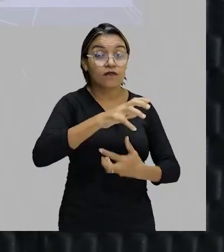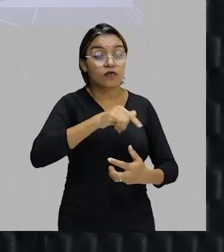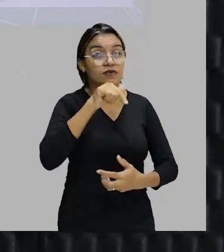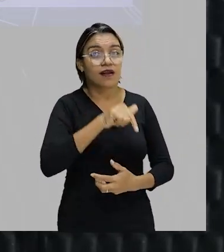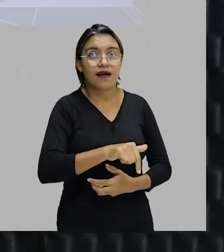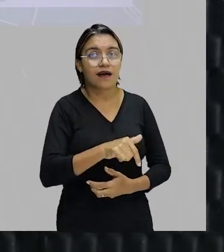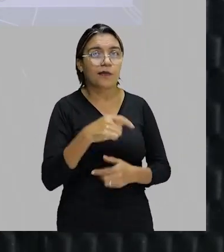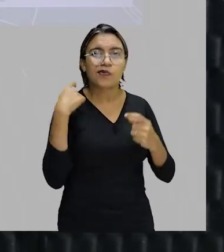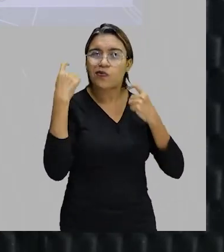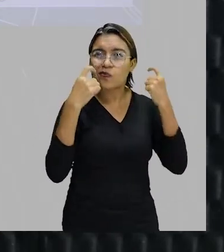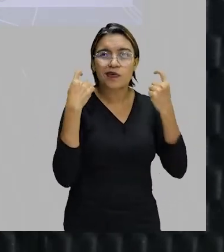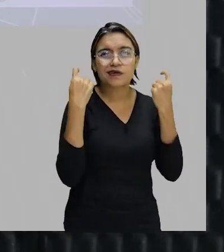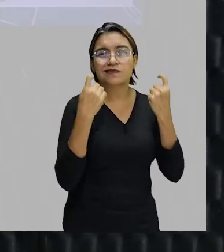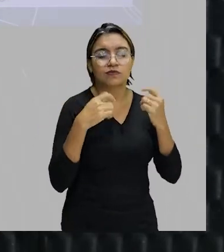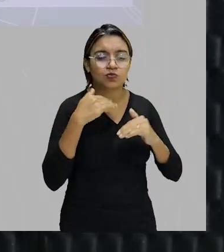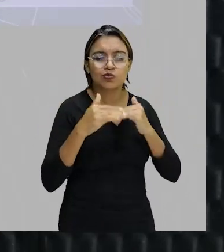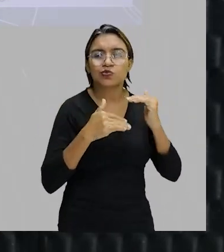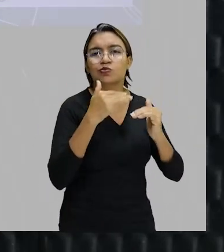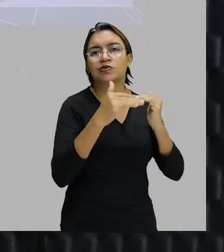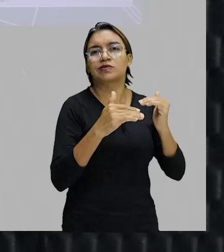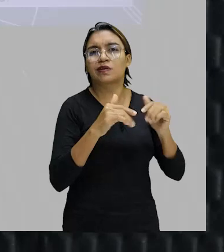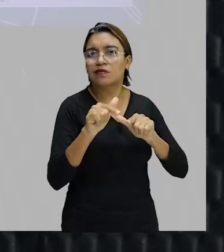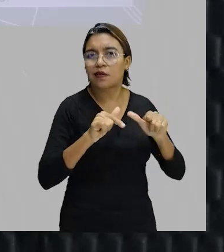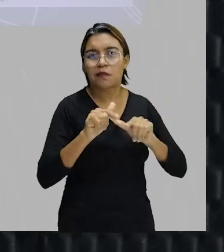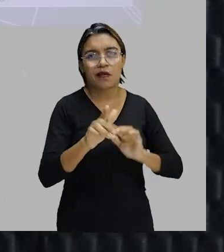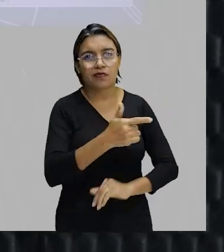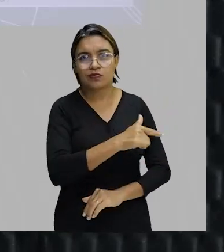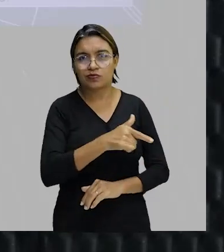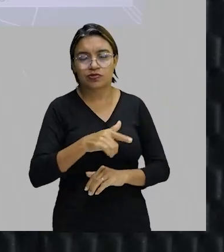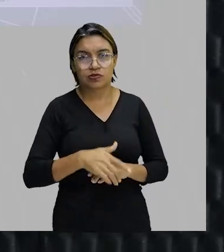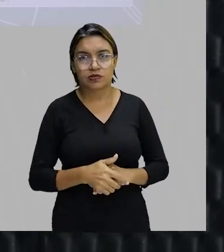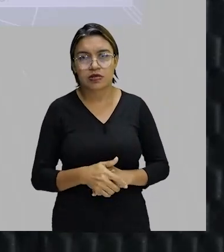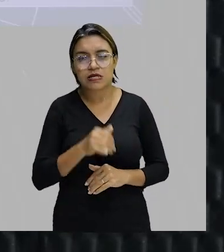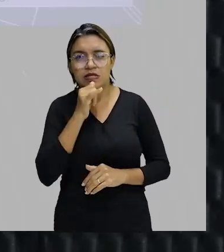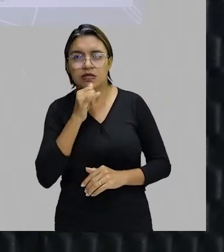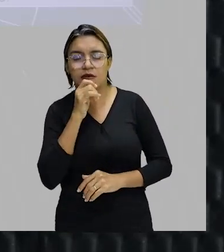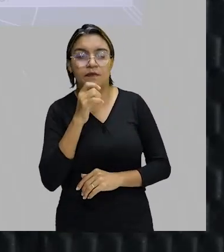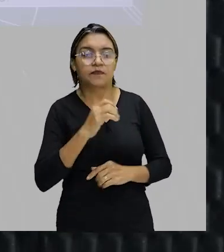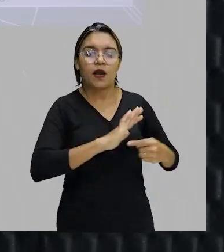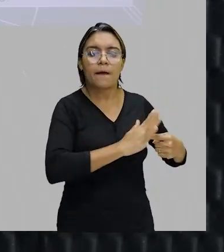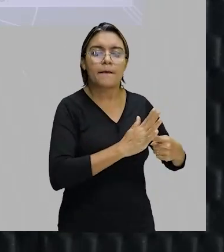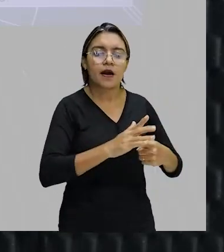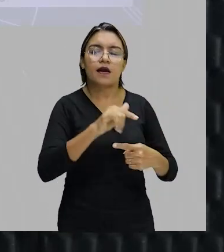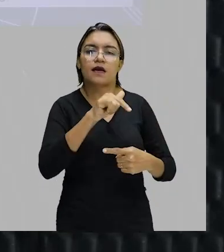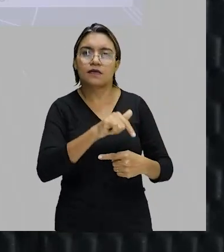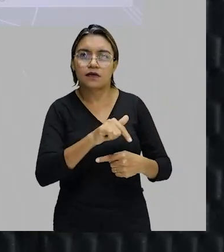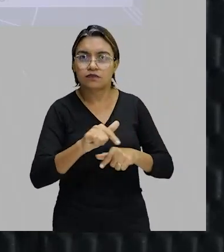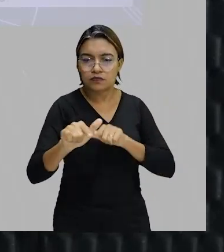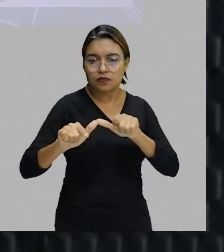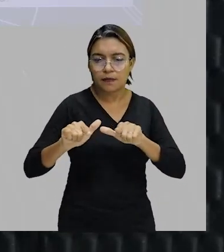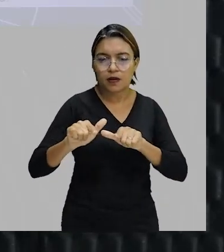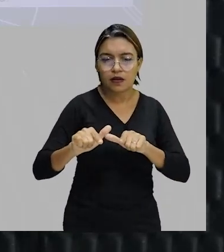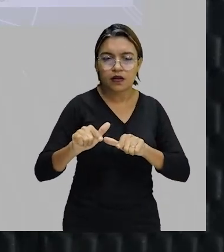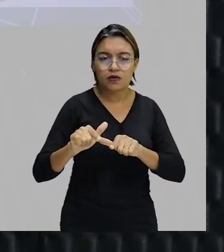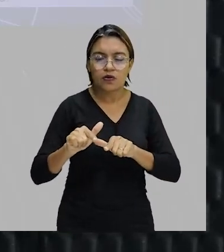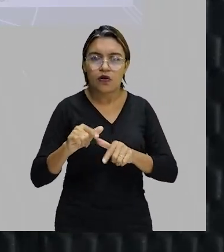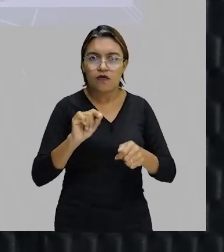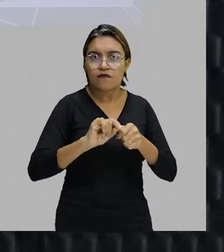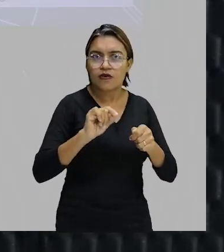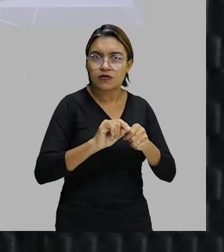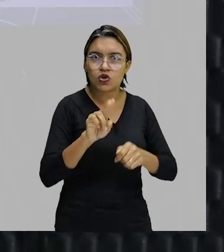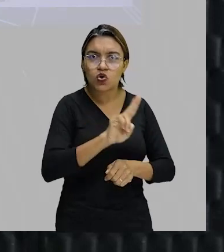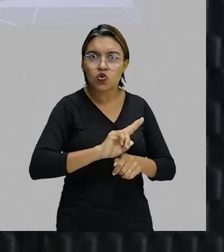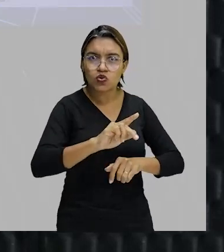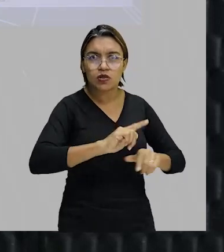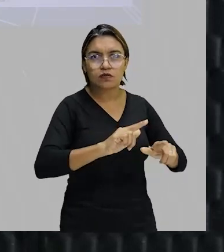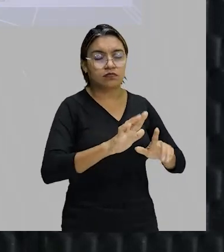uma preocupação com o processo de trabalho, ou seja, olha, eu boto a máquina ali, boto o trabalhador e ele vai produzir. Só